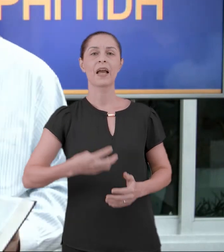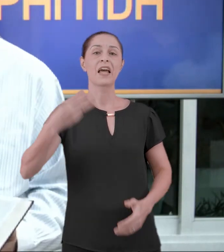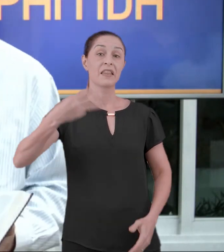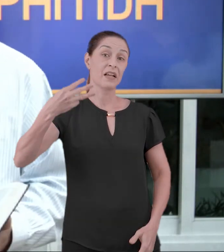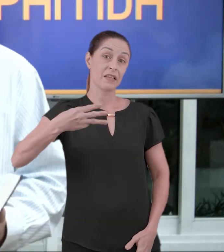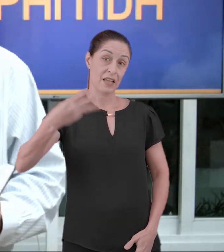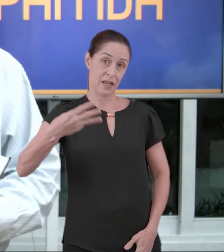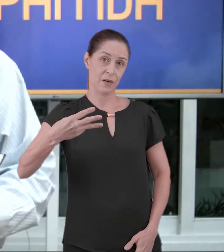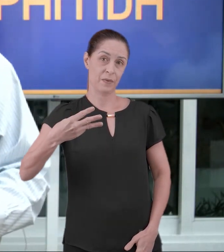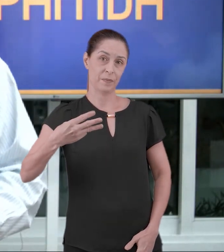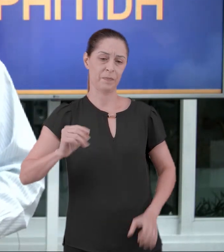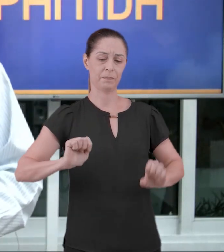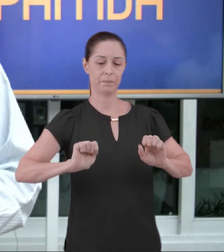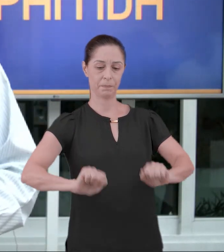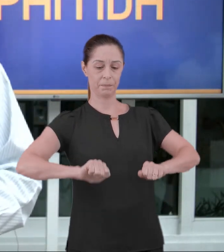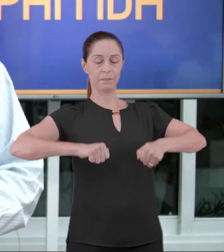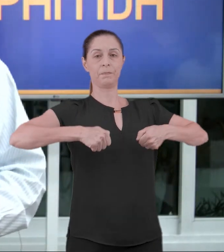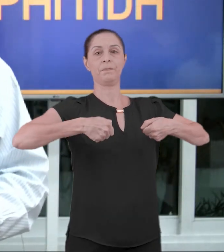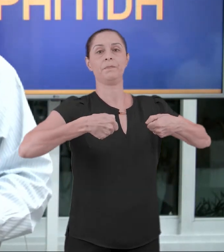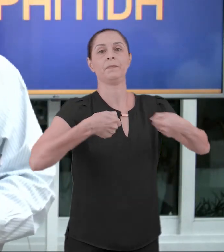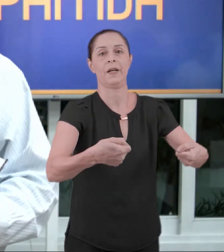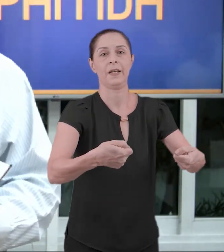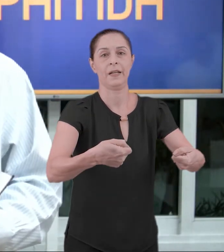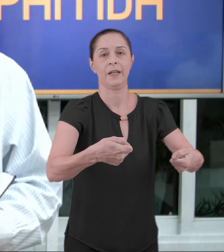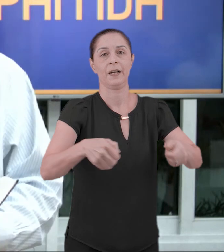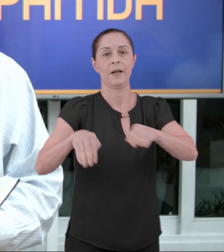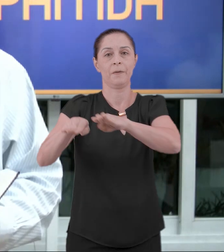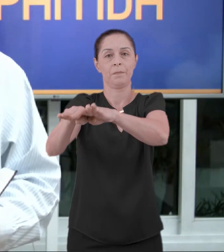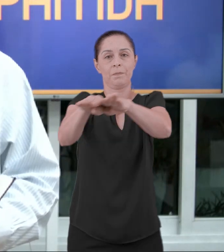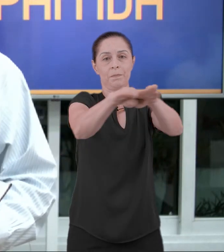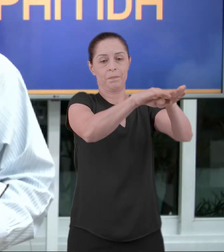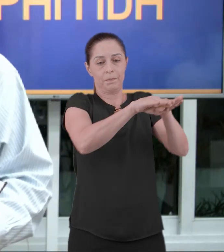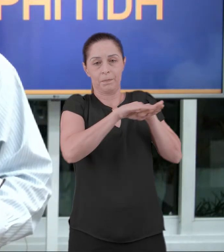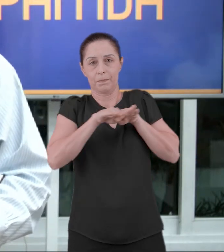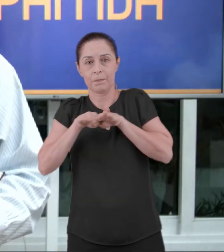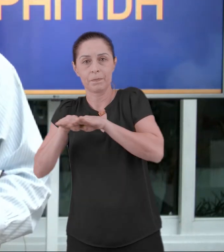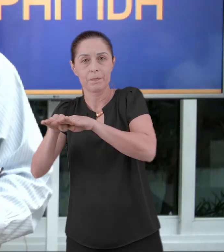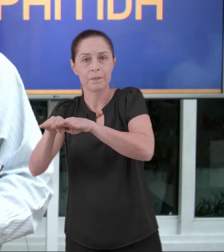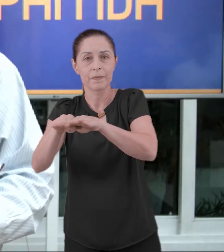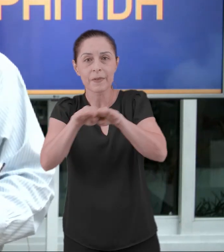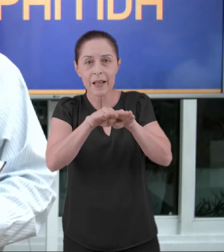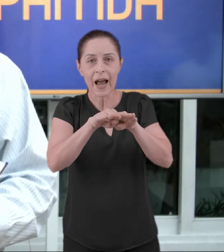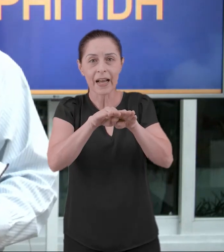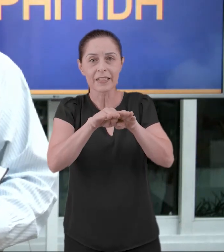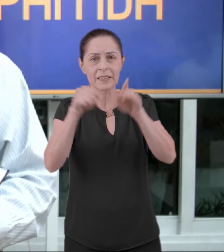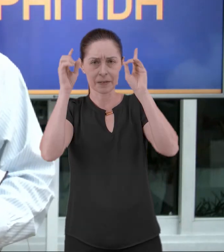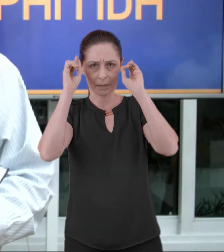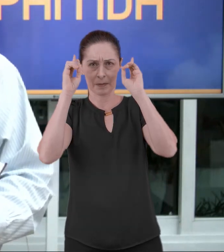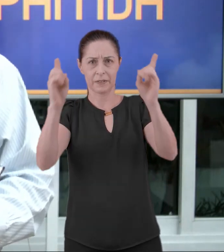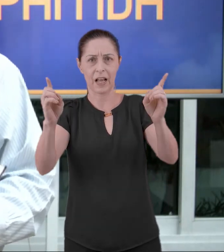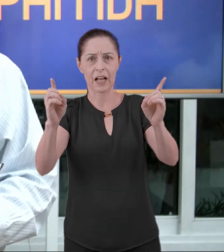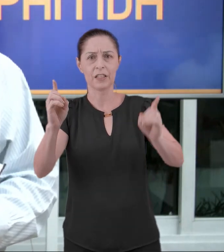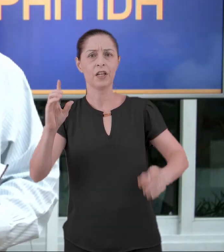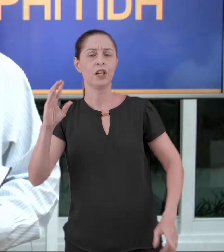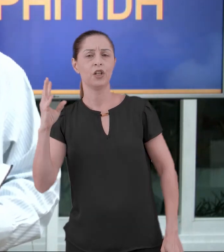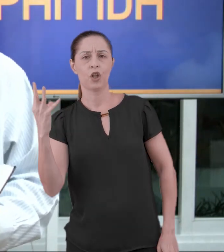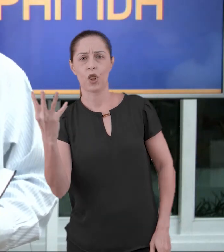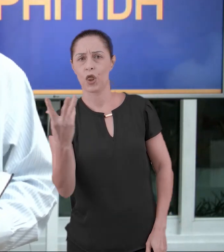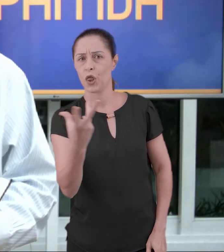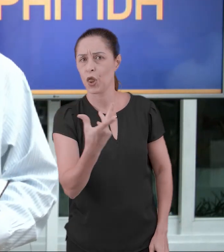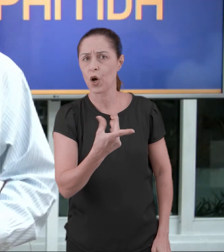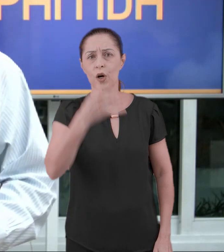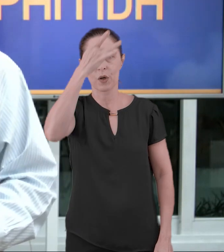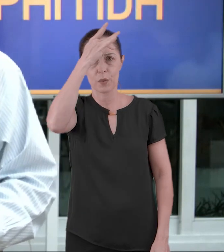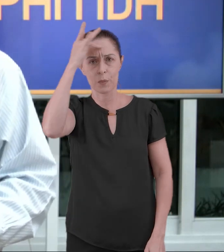defender a igualdade de direitos e dignidade para pessoas com